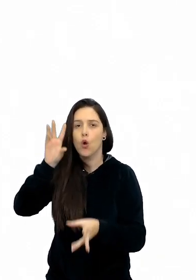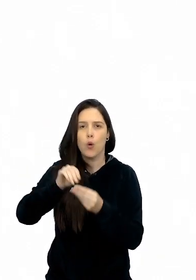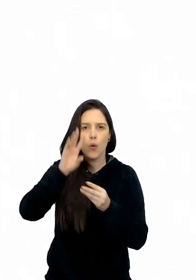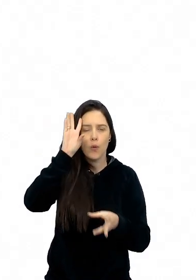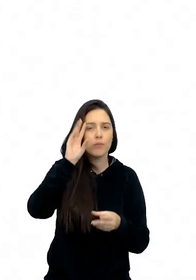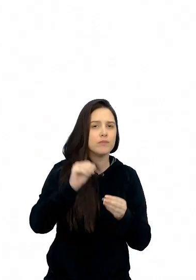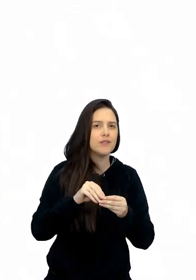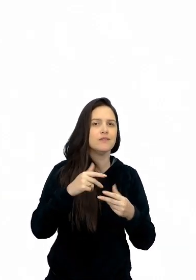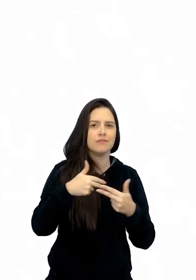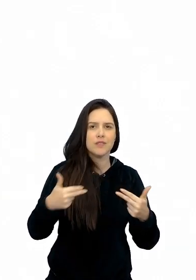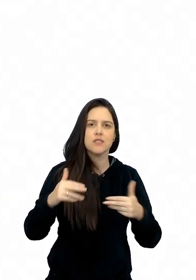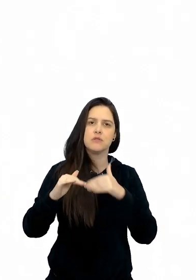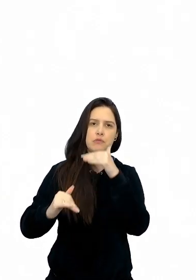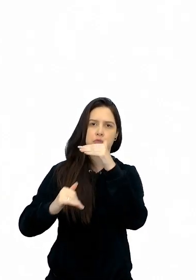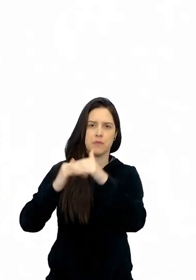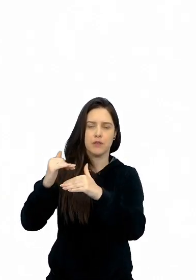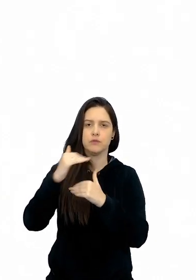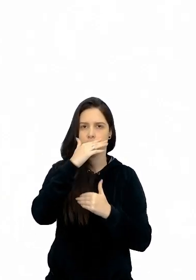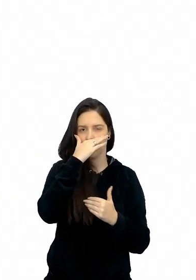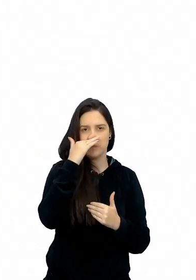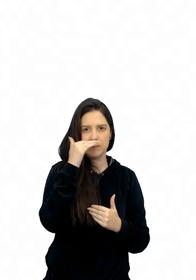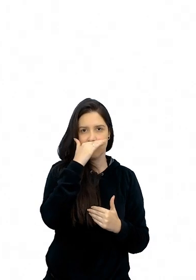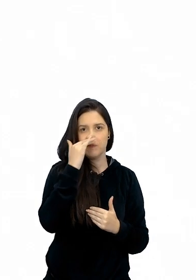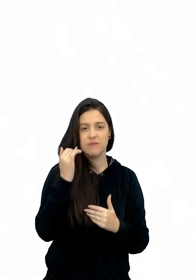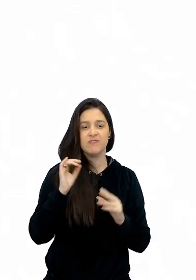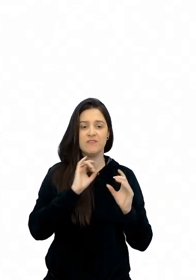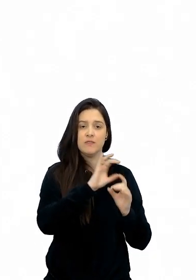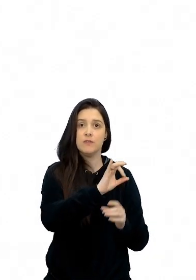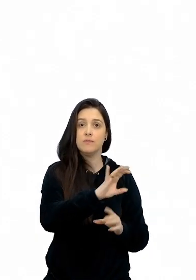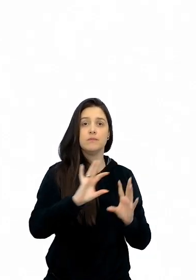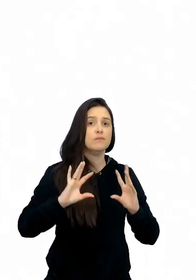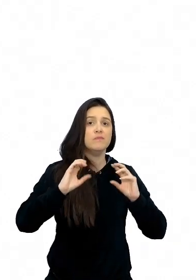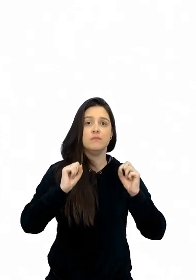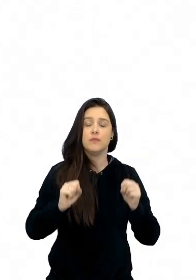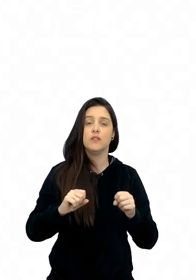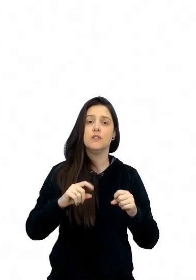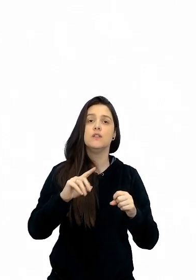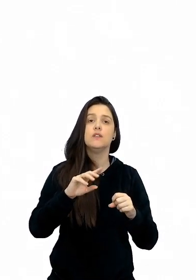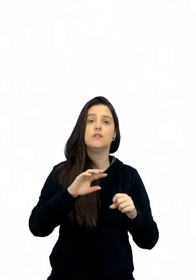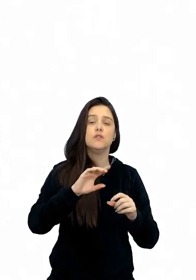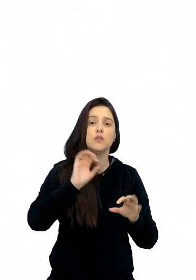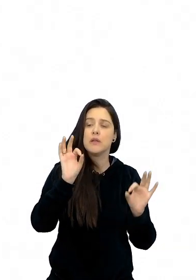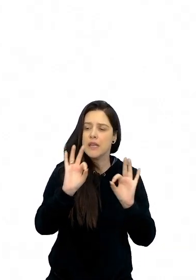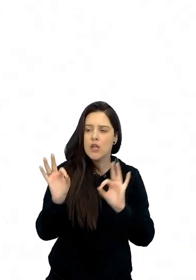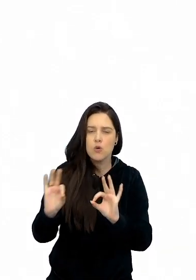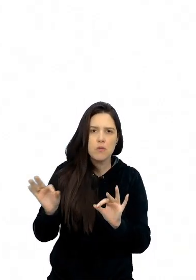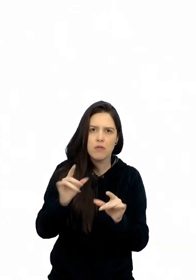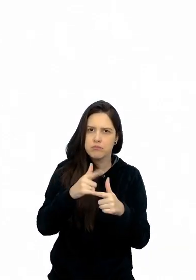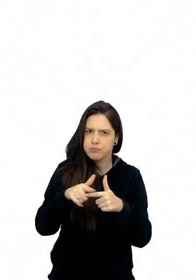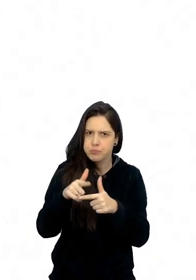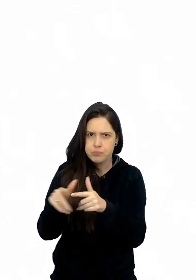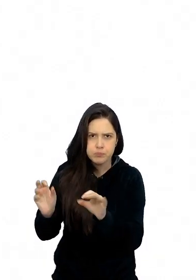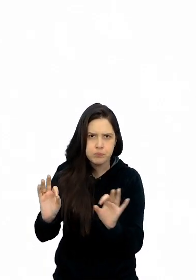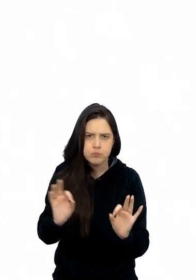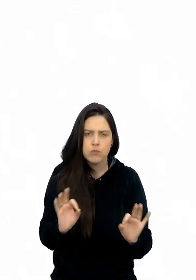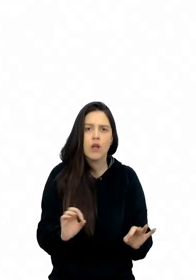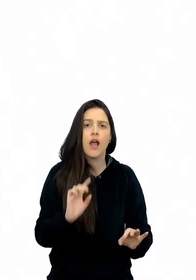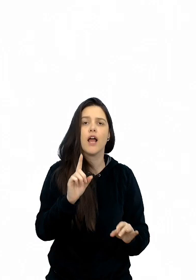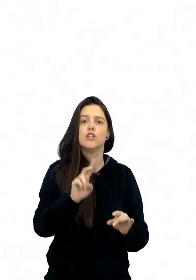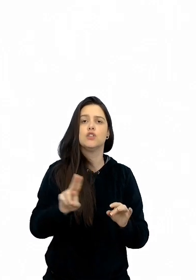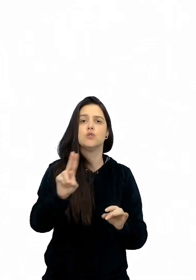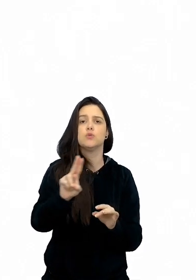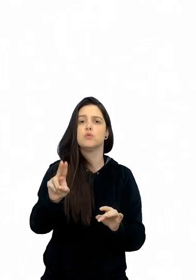daquele conceito, né? E aí buscar soluções. E uma das soluções é quando a gente